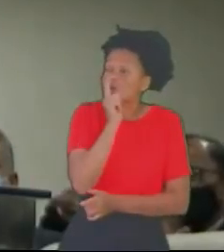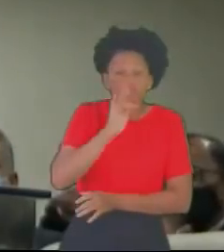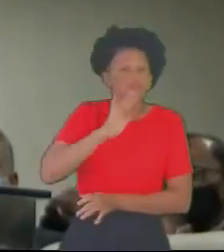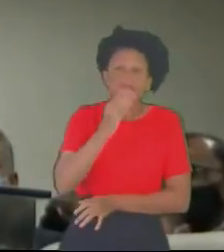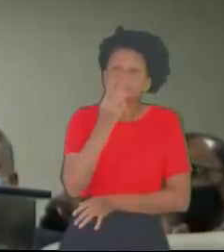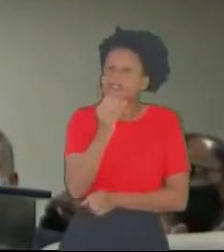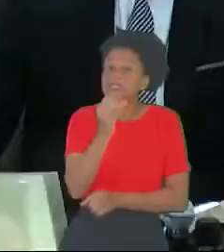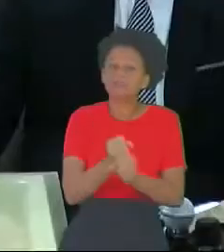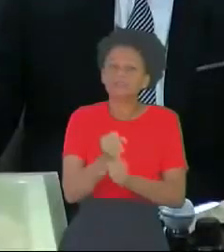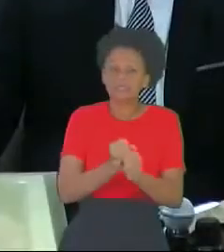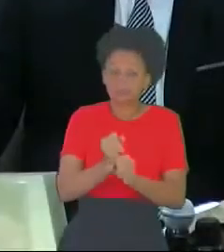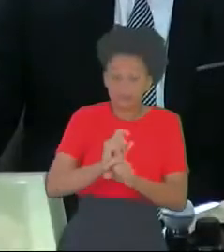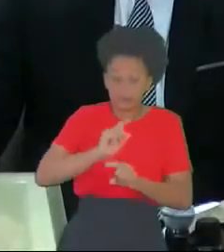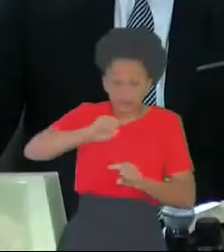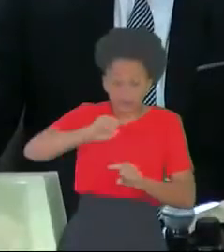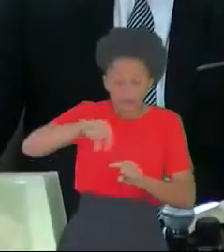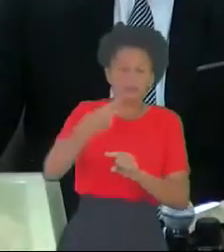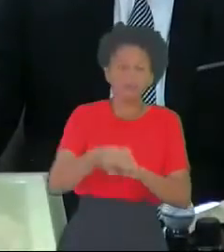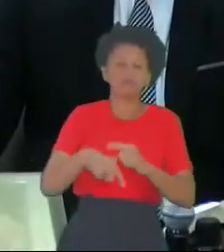3 anos. Depois de 3 anos,